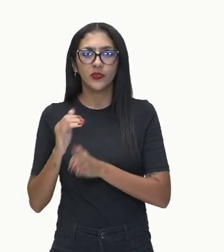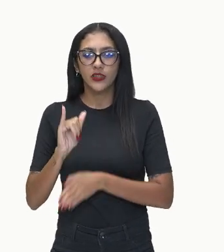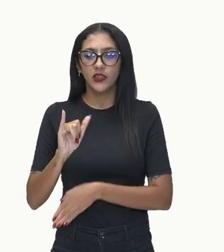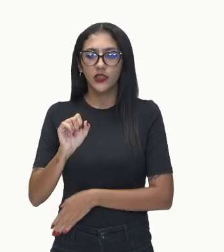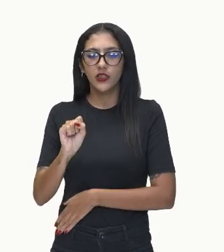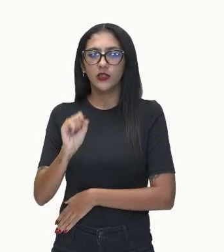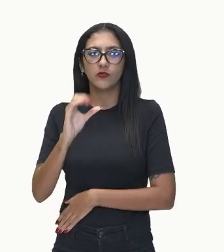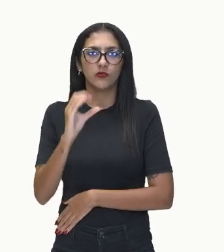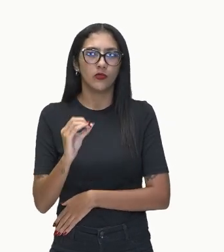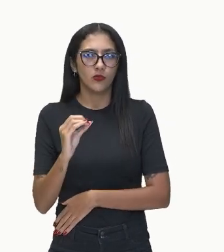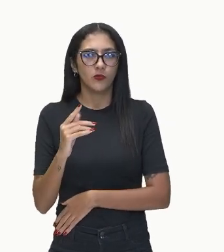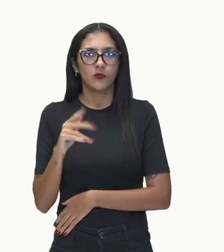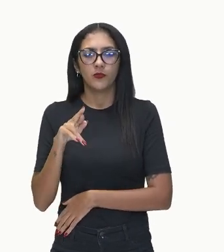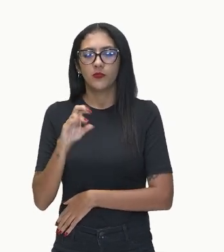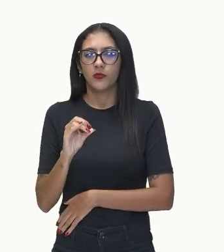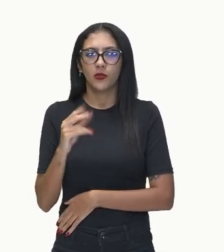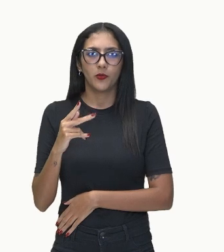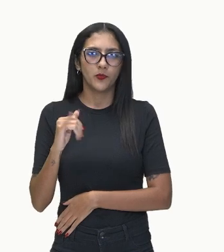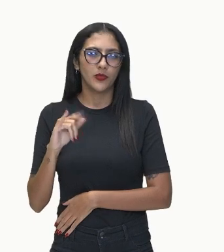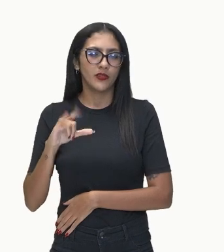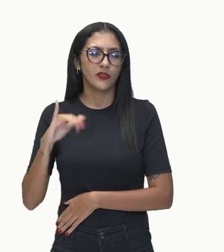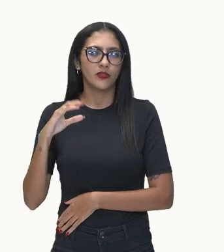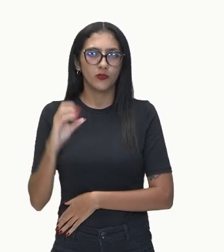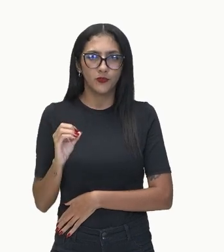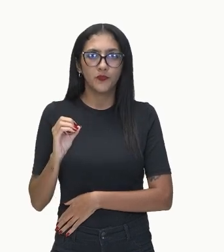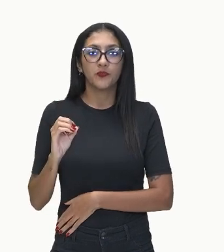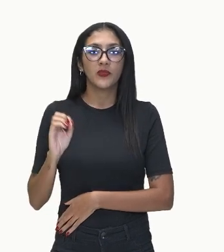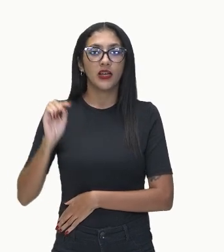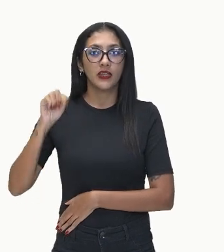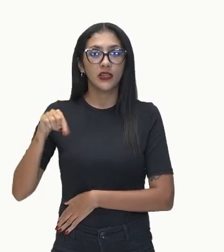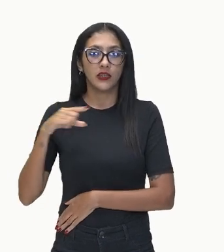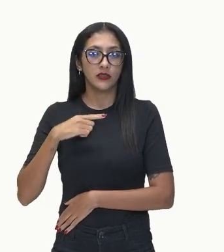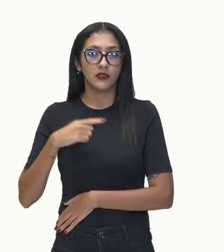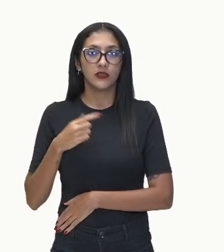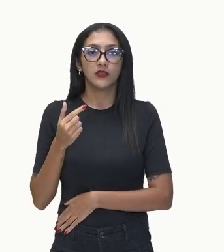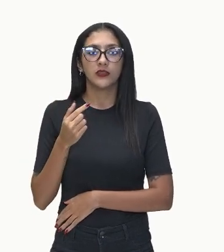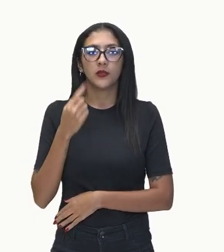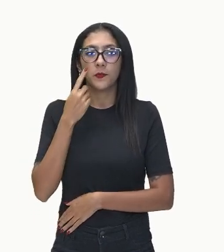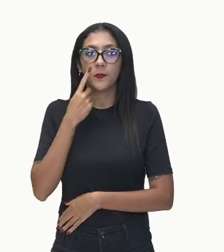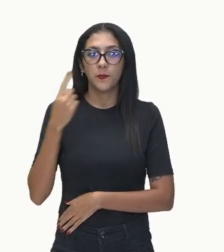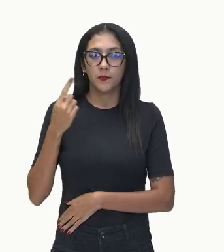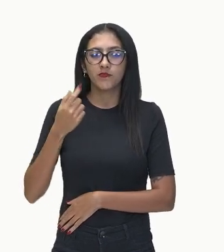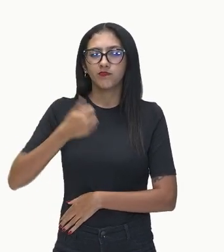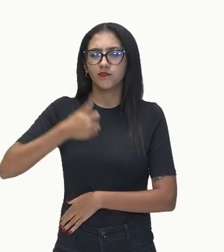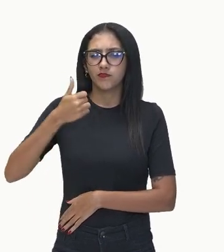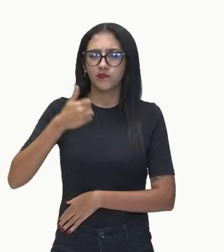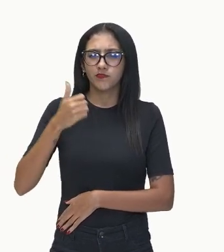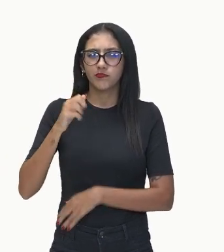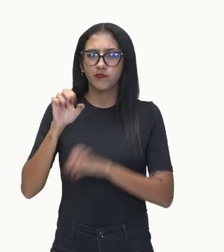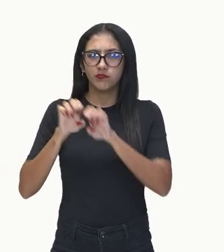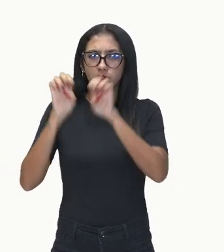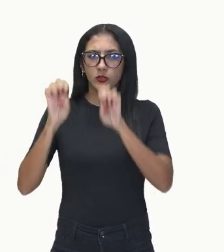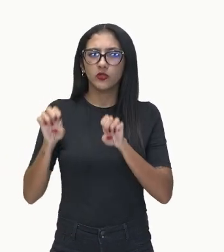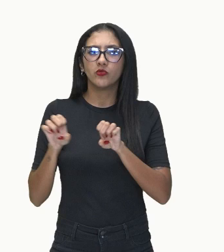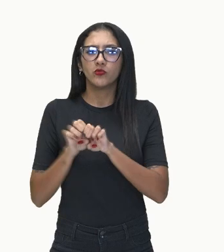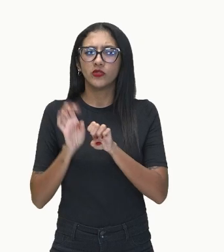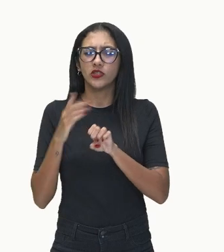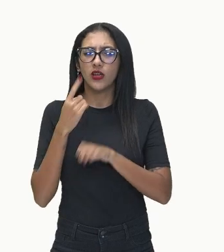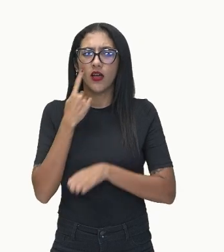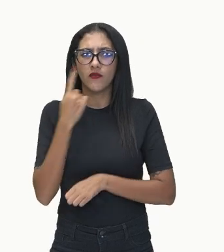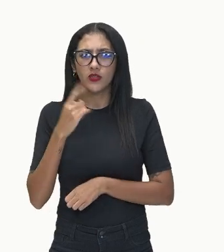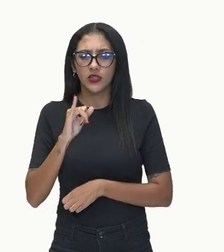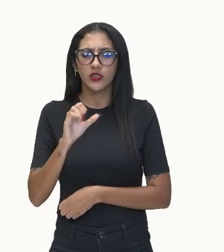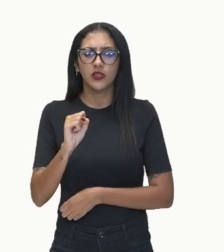álcool isopropílico. E aí, nesse caso aqui, agora que já vimos também isomeria,